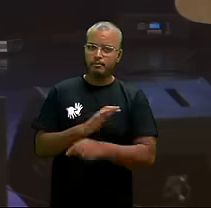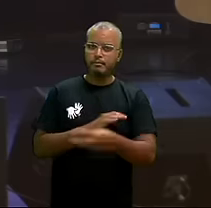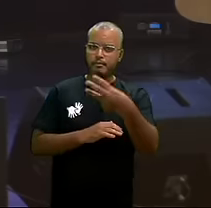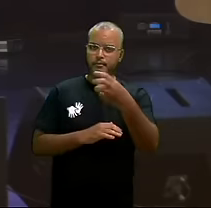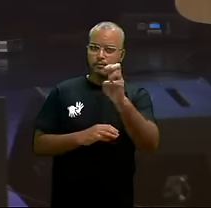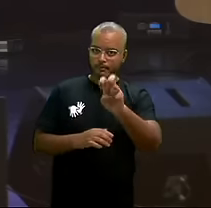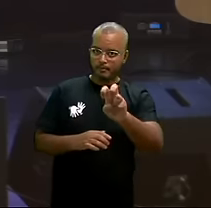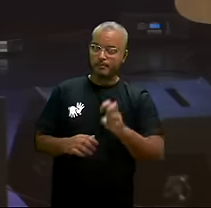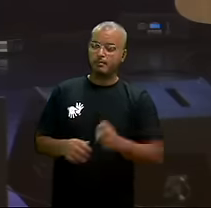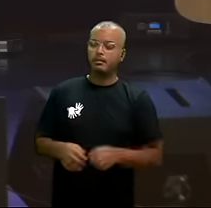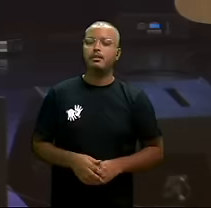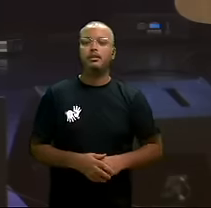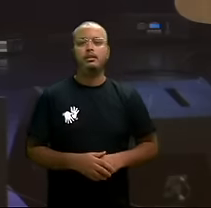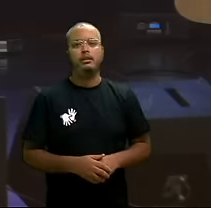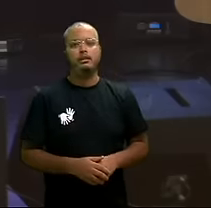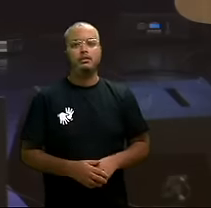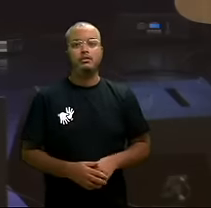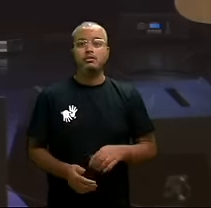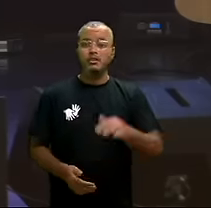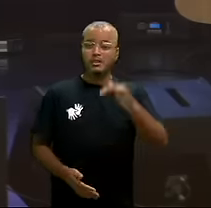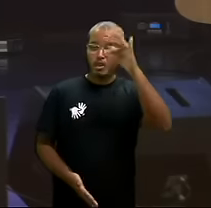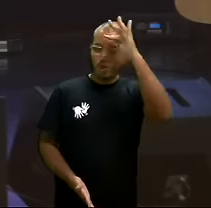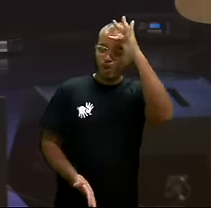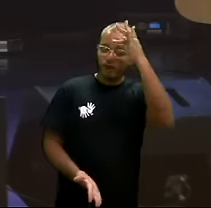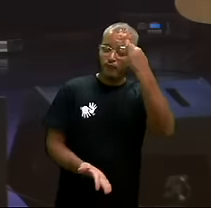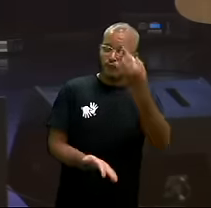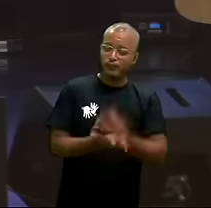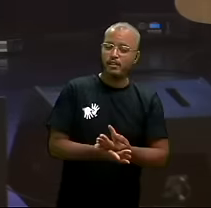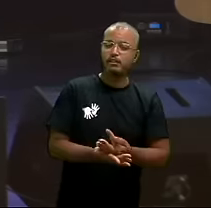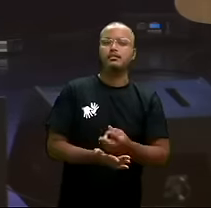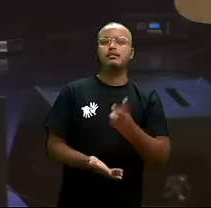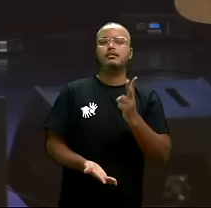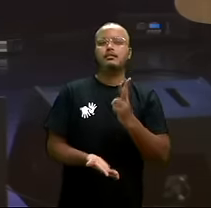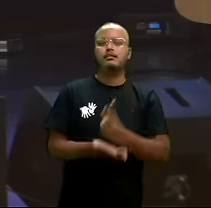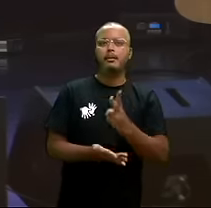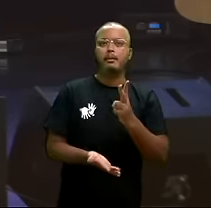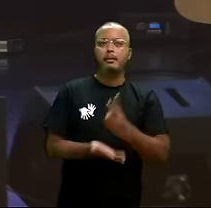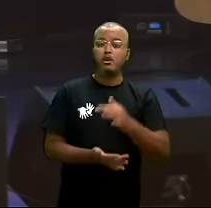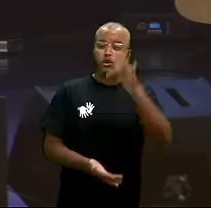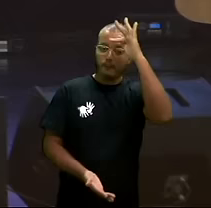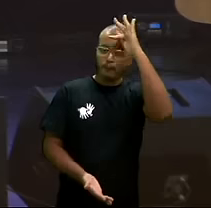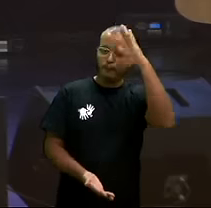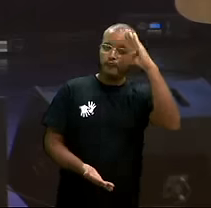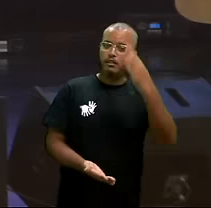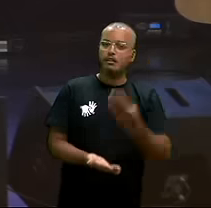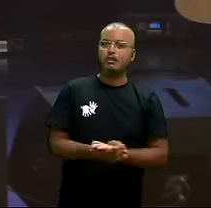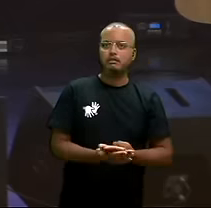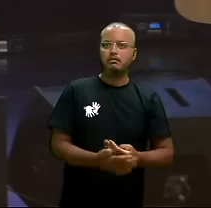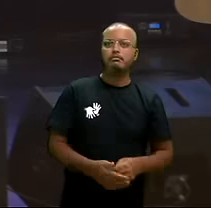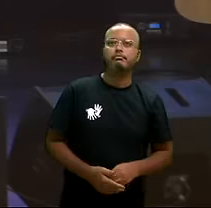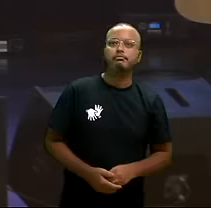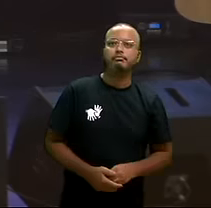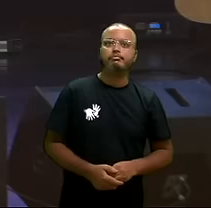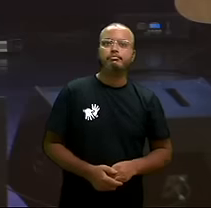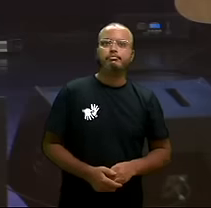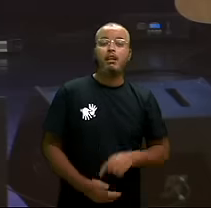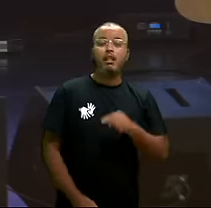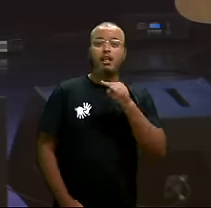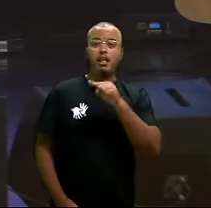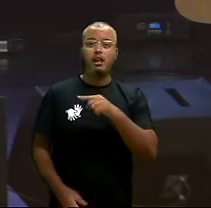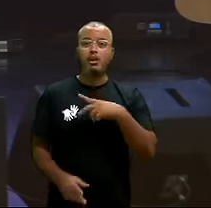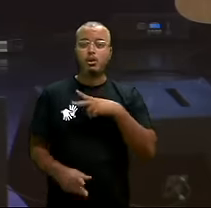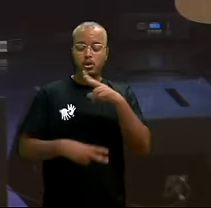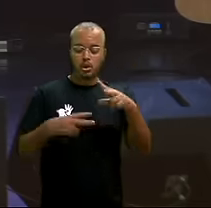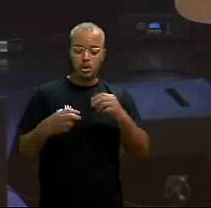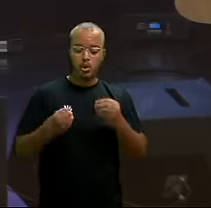por isso não abram mão da confiança que vocês têm. Confiança, ela será ricamente